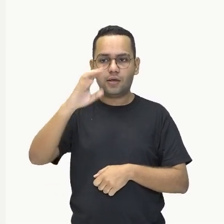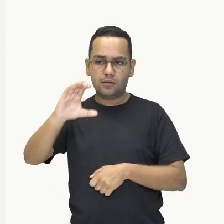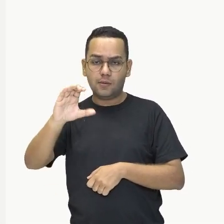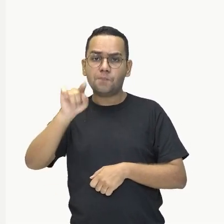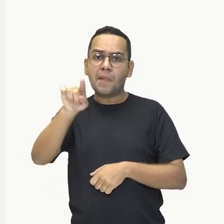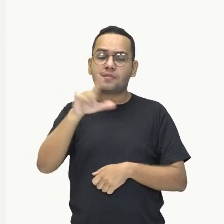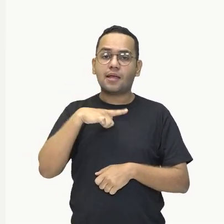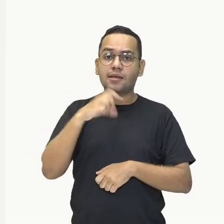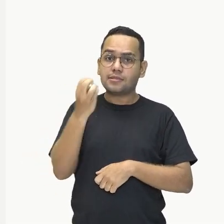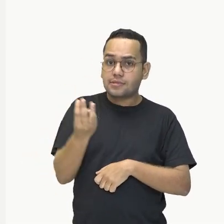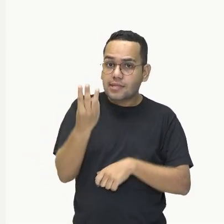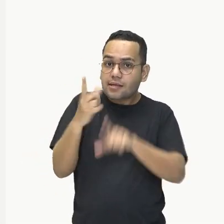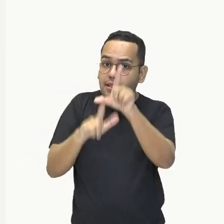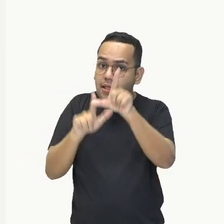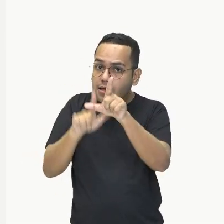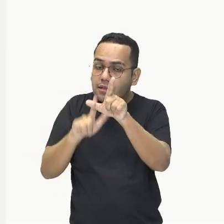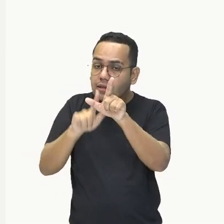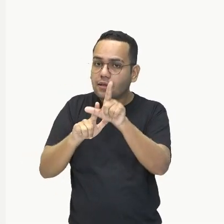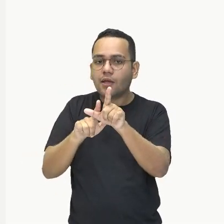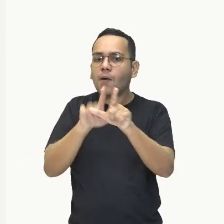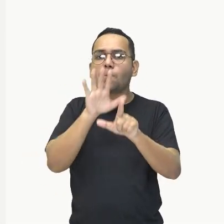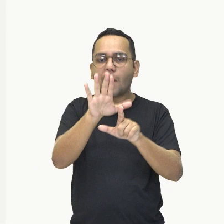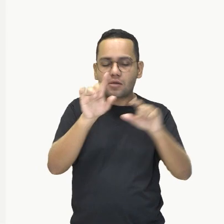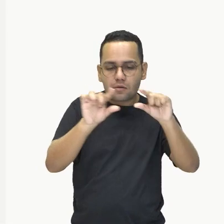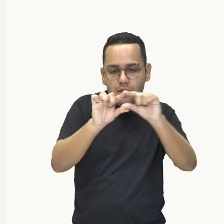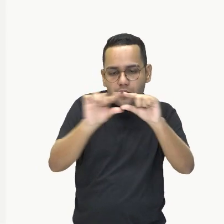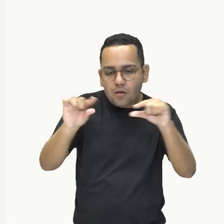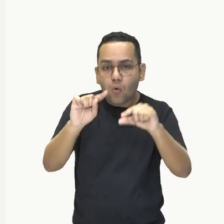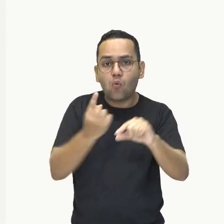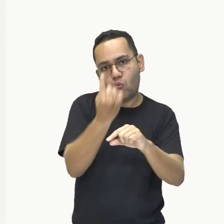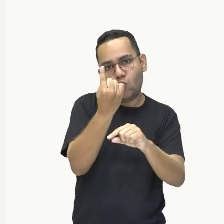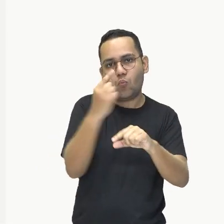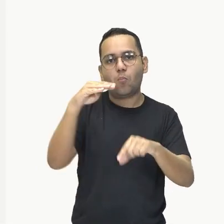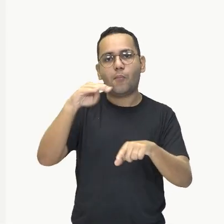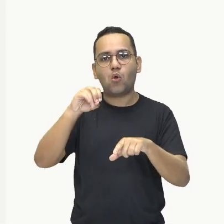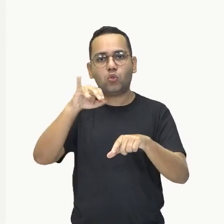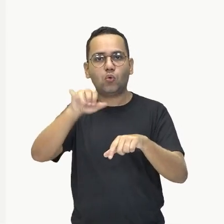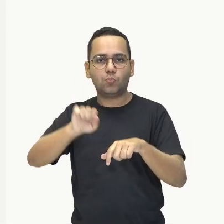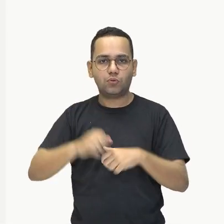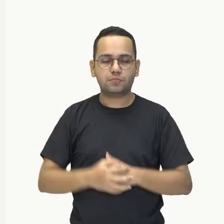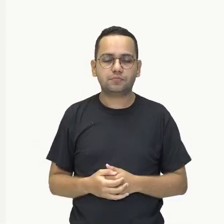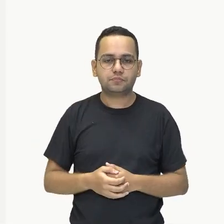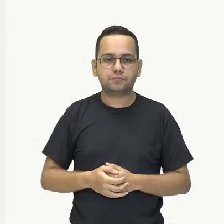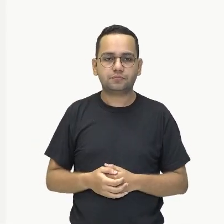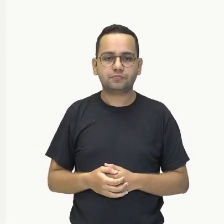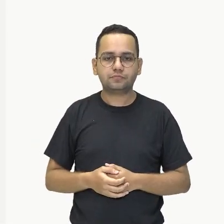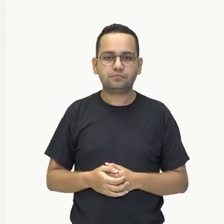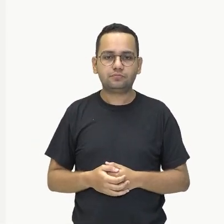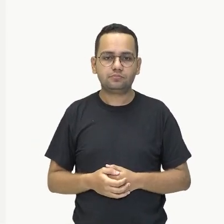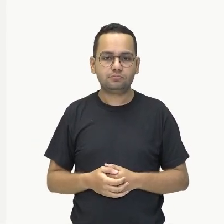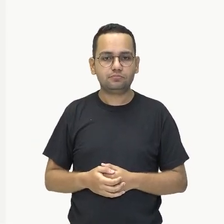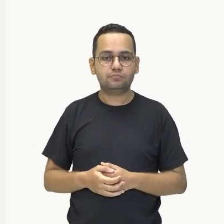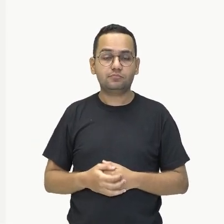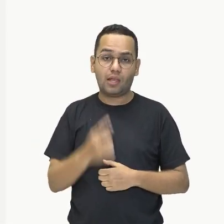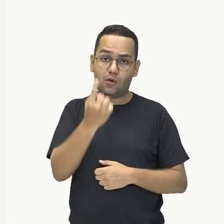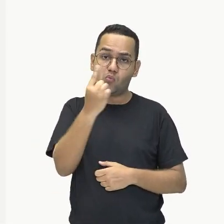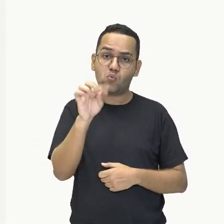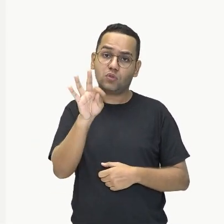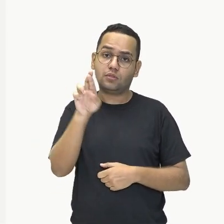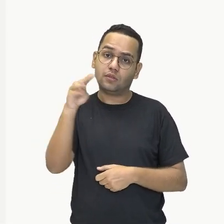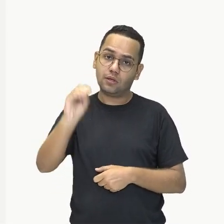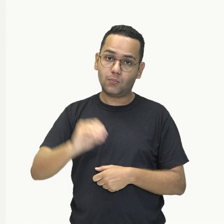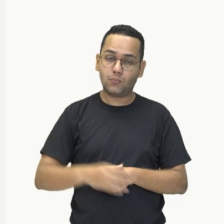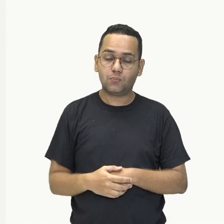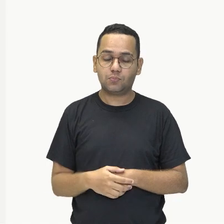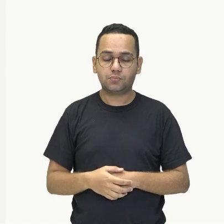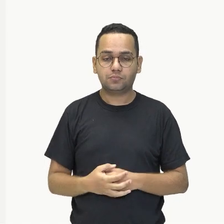eu só tenho um monômio aí. Tá? Como eu só tenho um monômio, eu só tenho um termo. Então, se eu só tenho